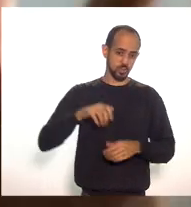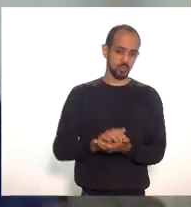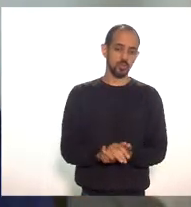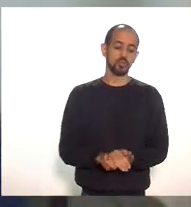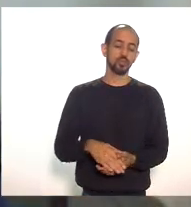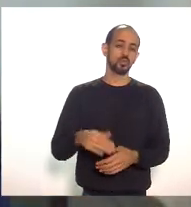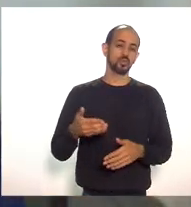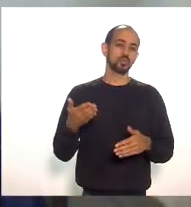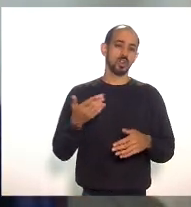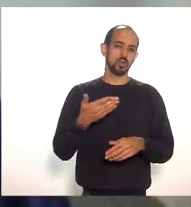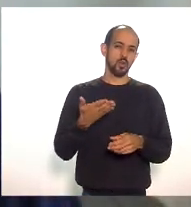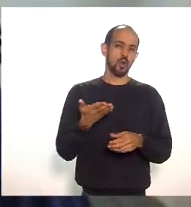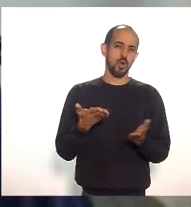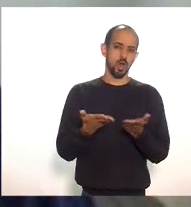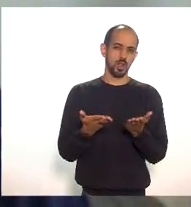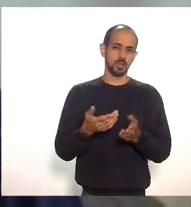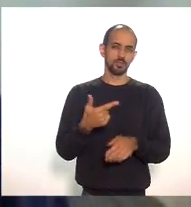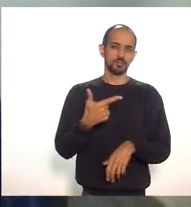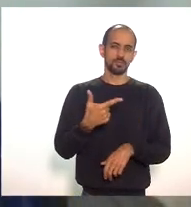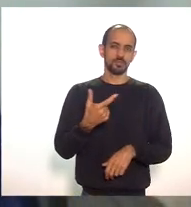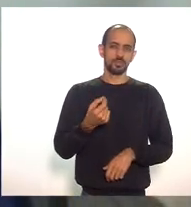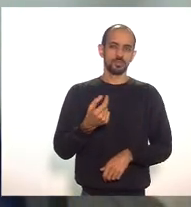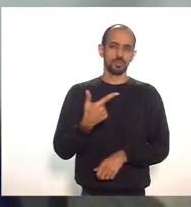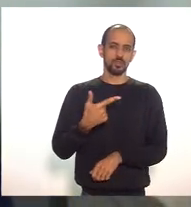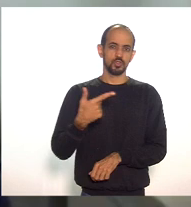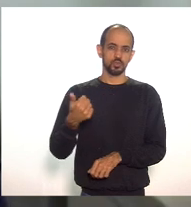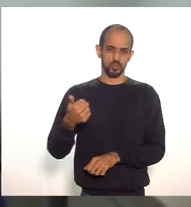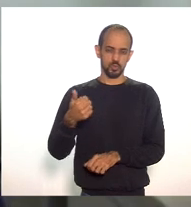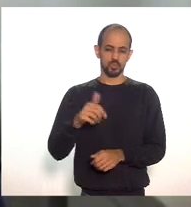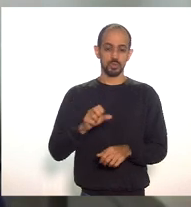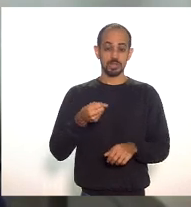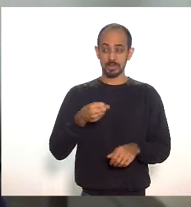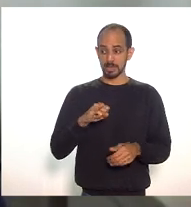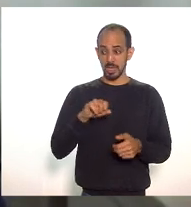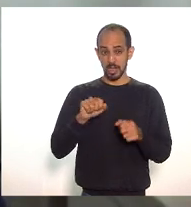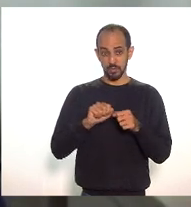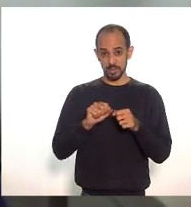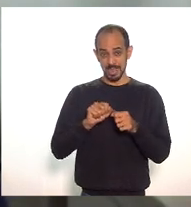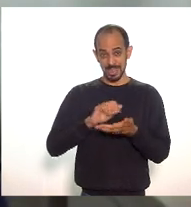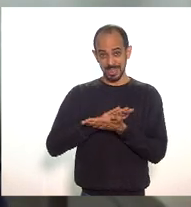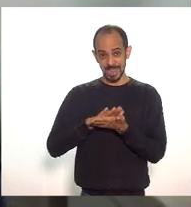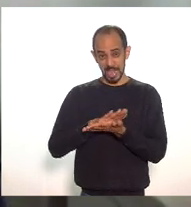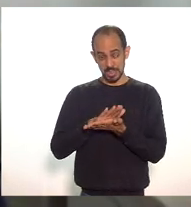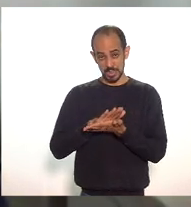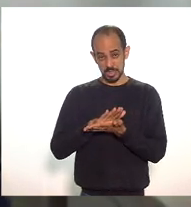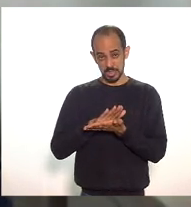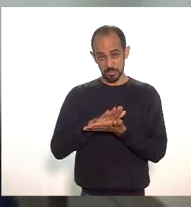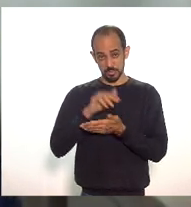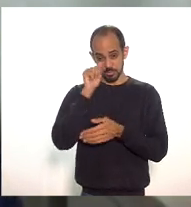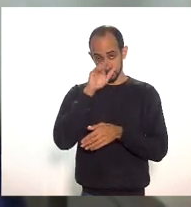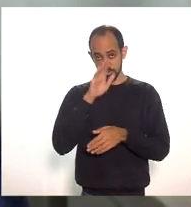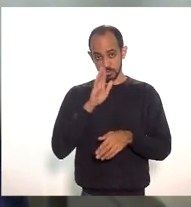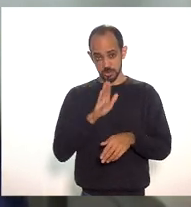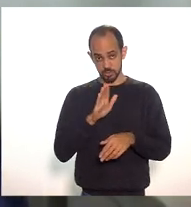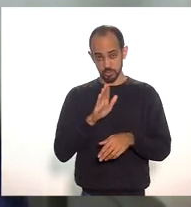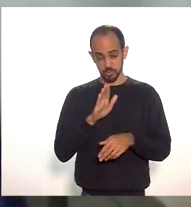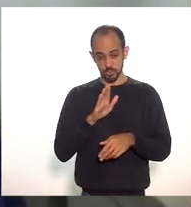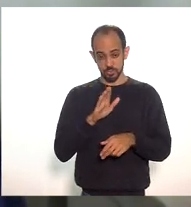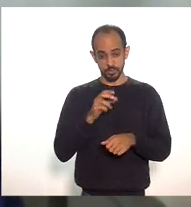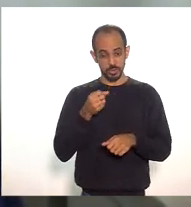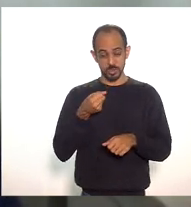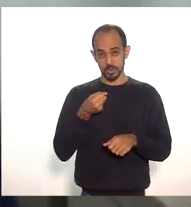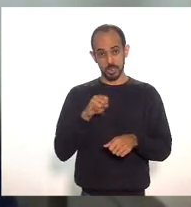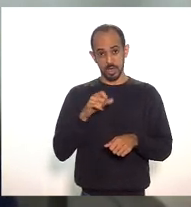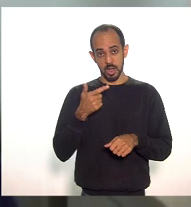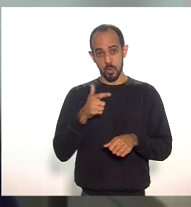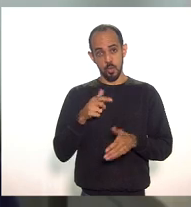deste ano e se nada for feito e pela união espécie não renovar